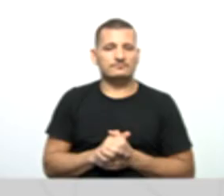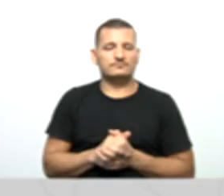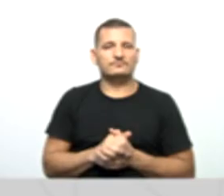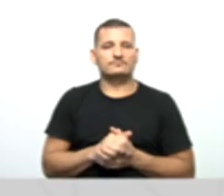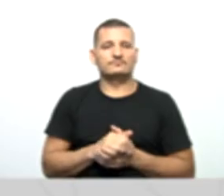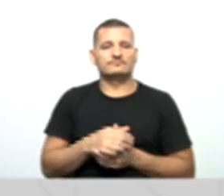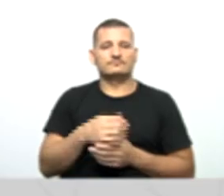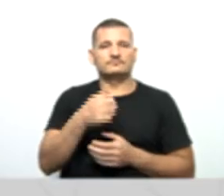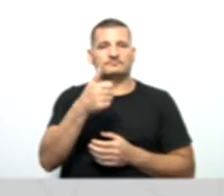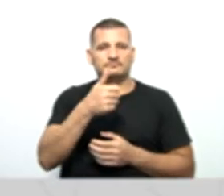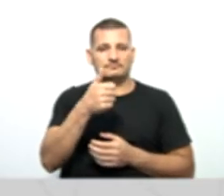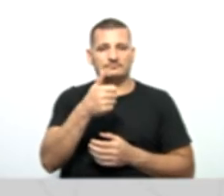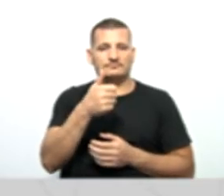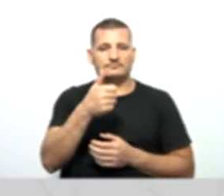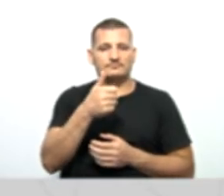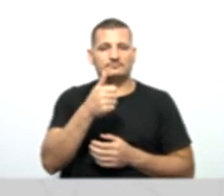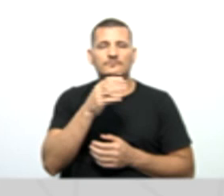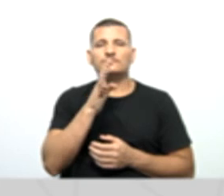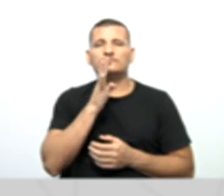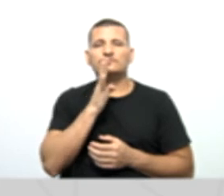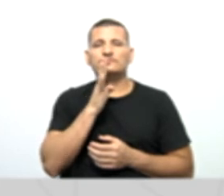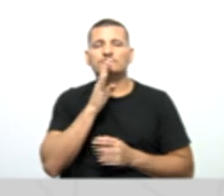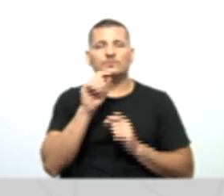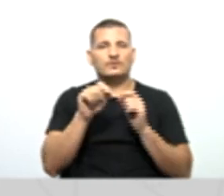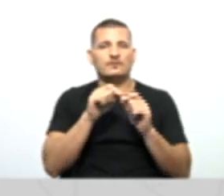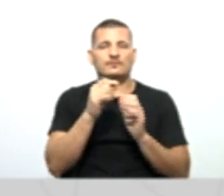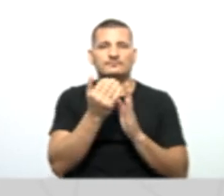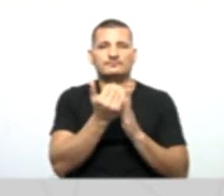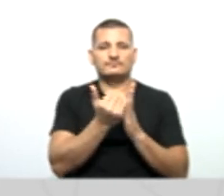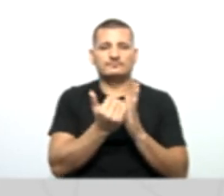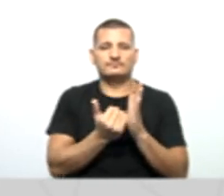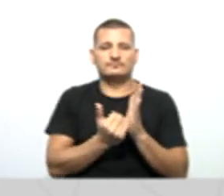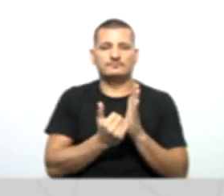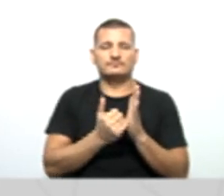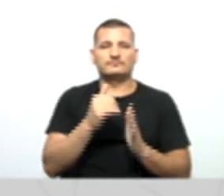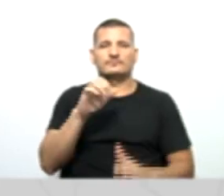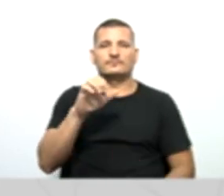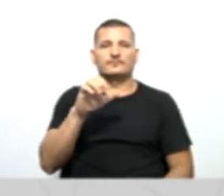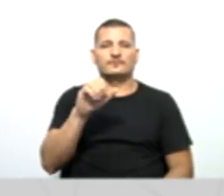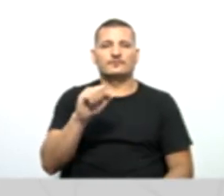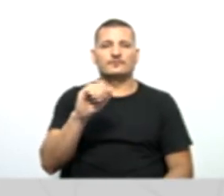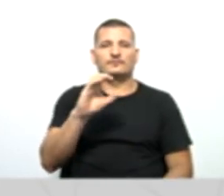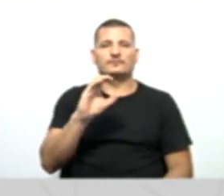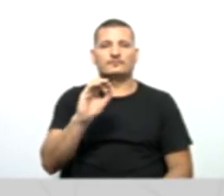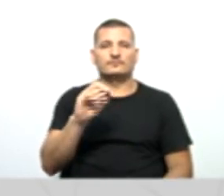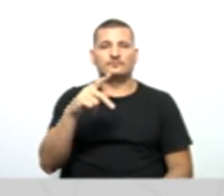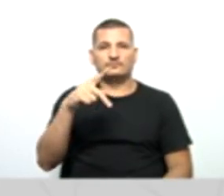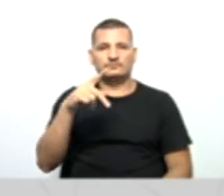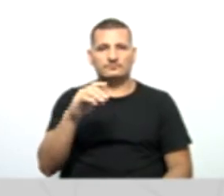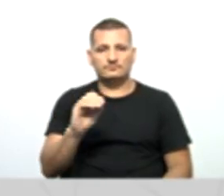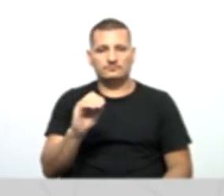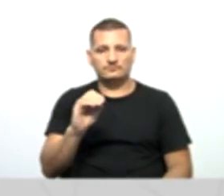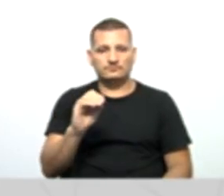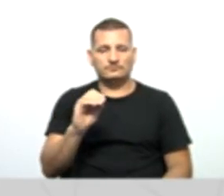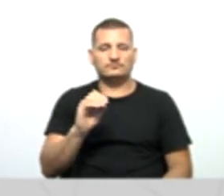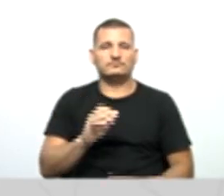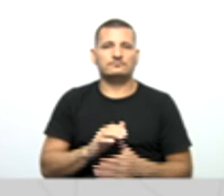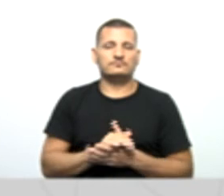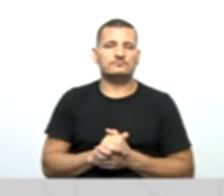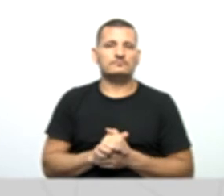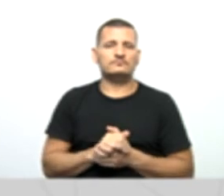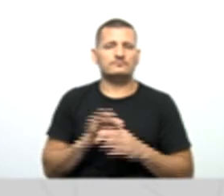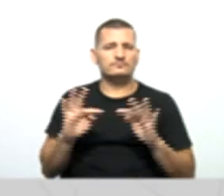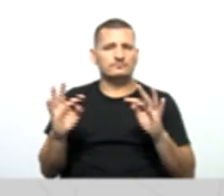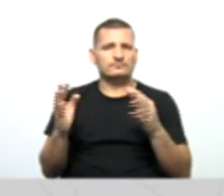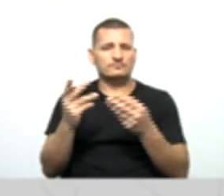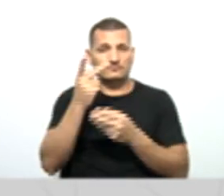conhecer o que é o escopo, certo? Não só o gerente de projeto, como todas as pessoas que participam, elas têm que